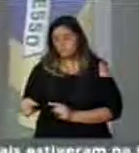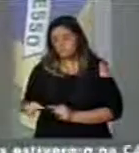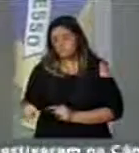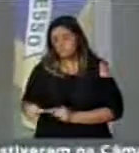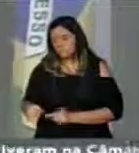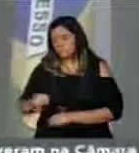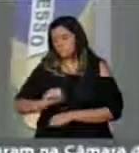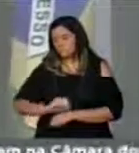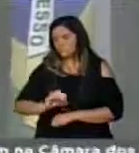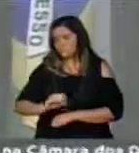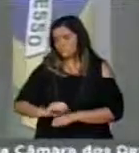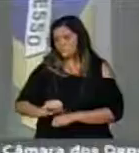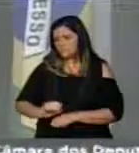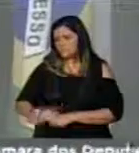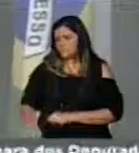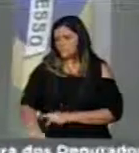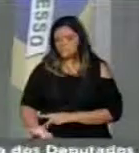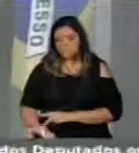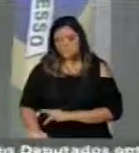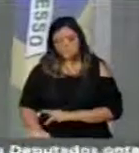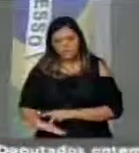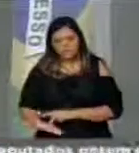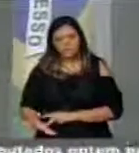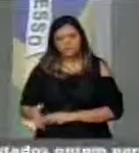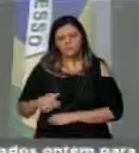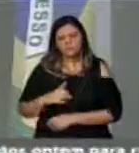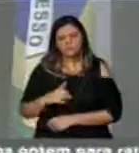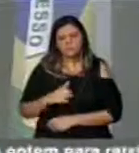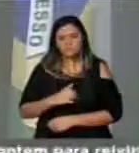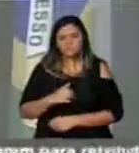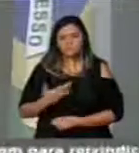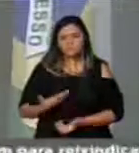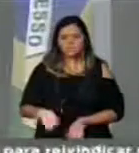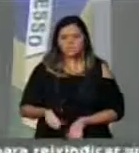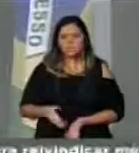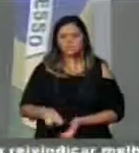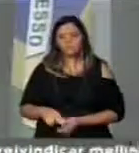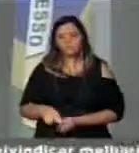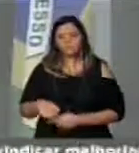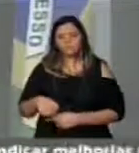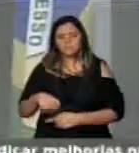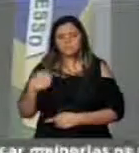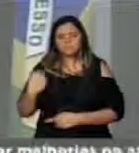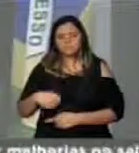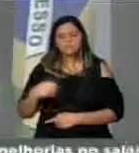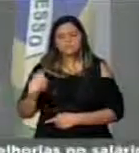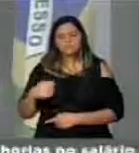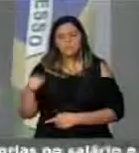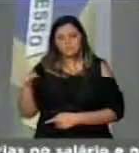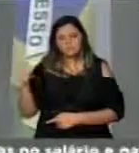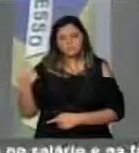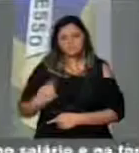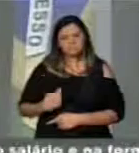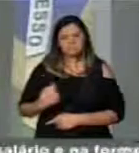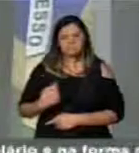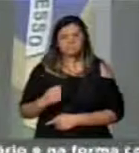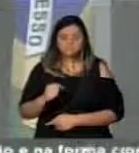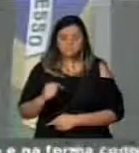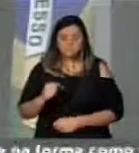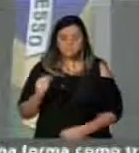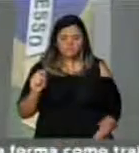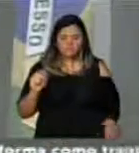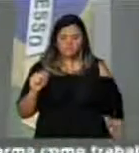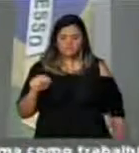realística não há condição fática em cima da necessidade que nos impõe e que o parlamento tem